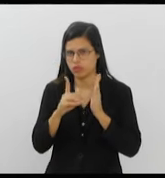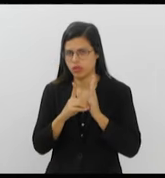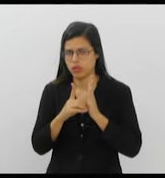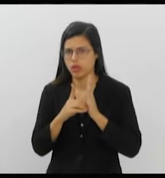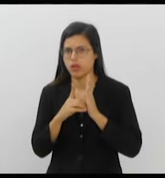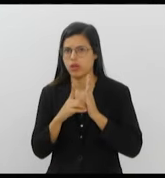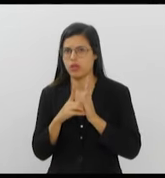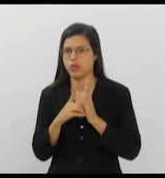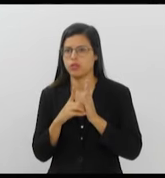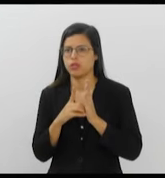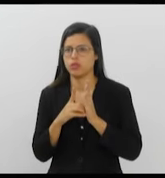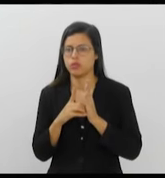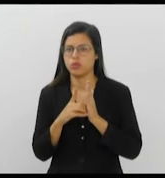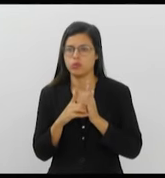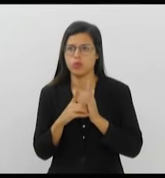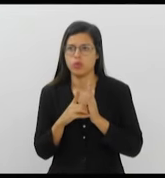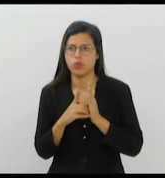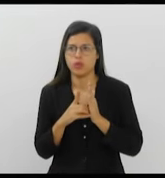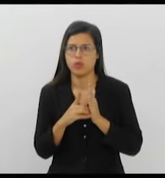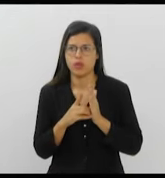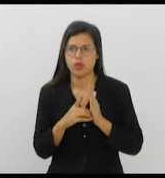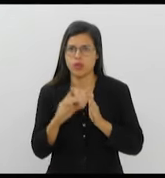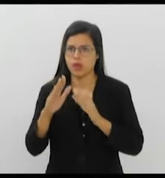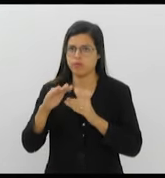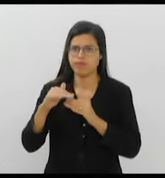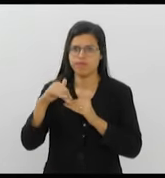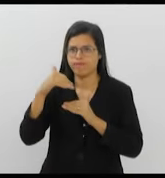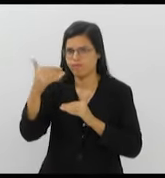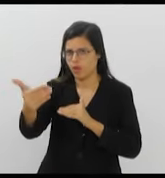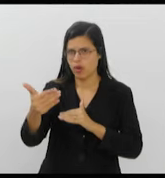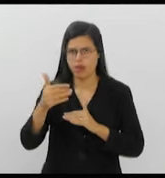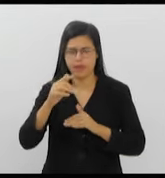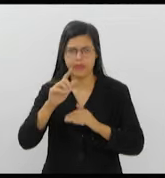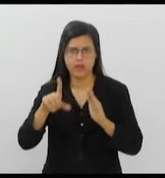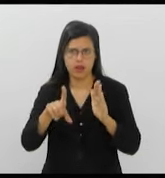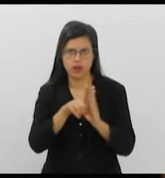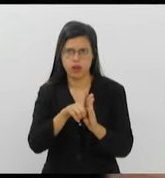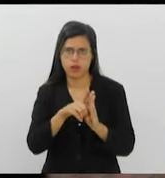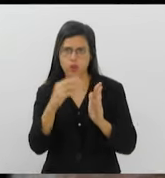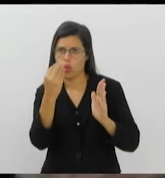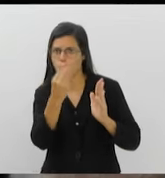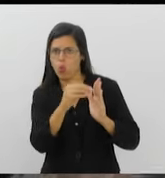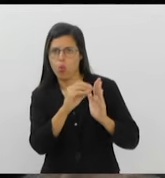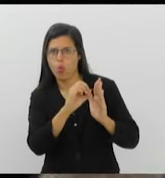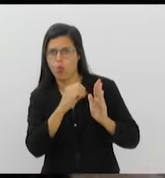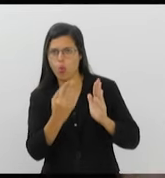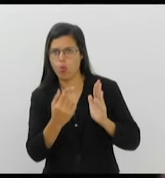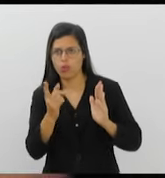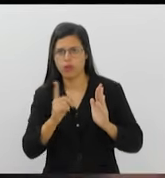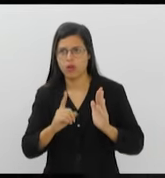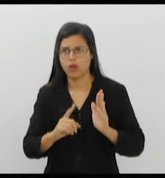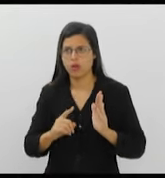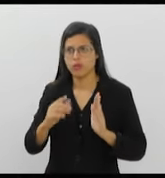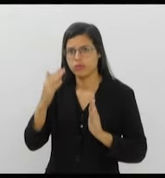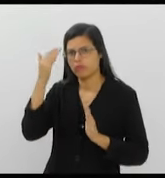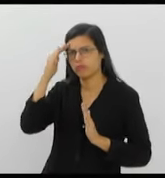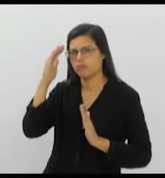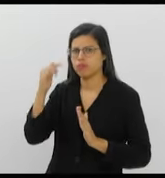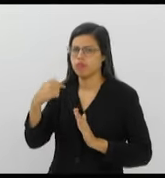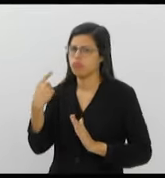teria transbordado a lei quando botou o ou não. O entendimento nosso era que